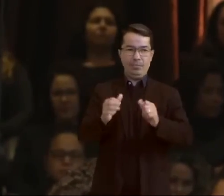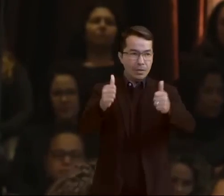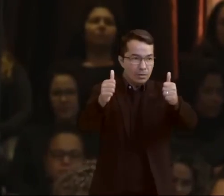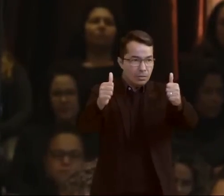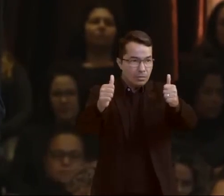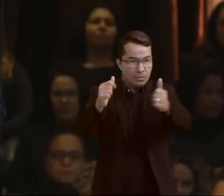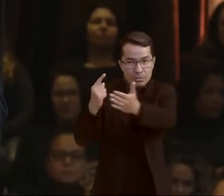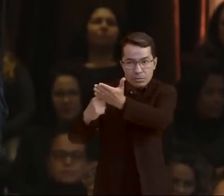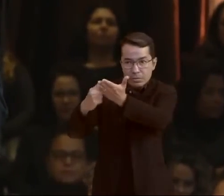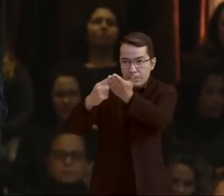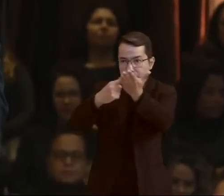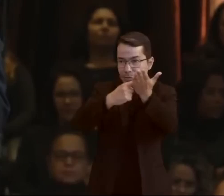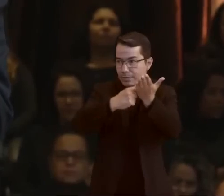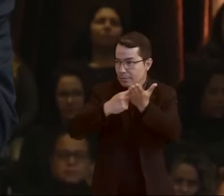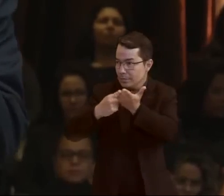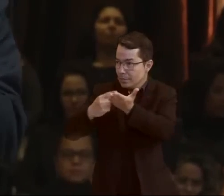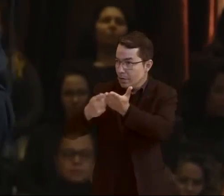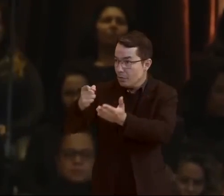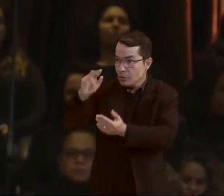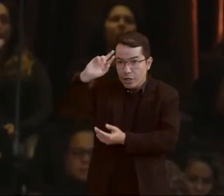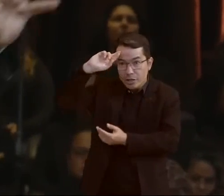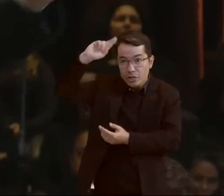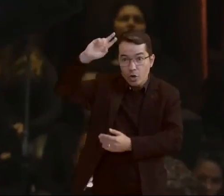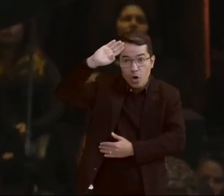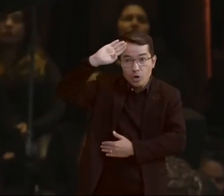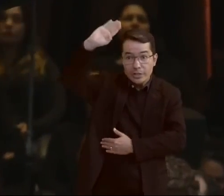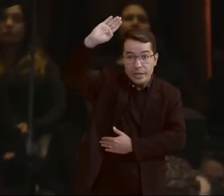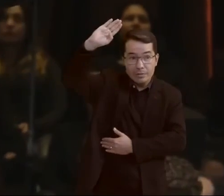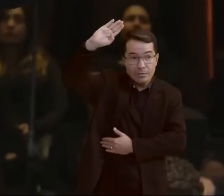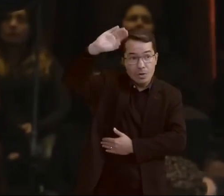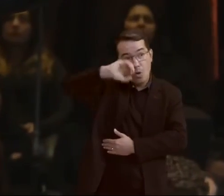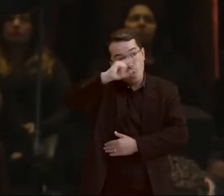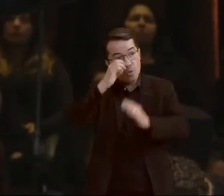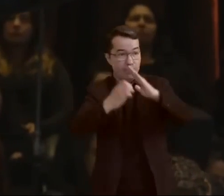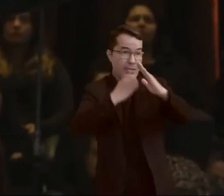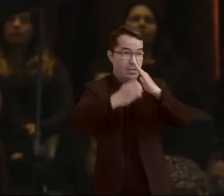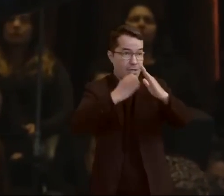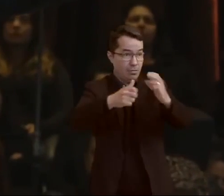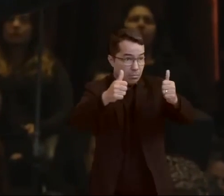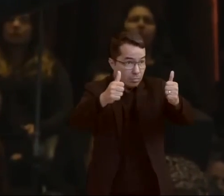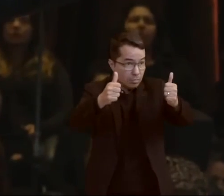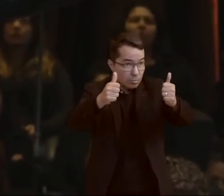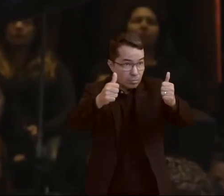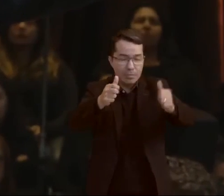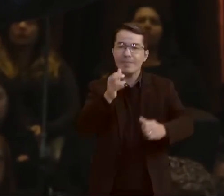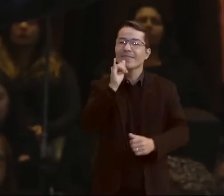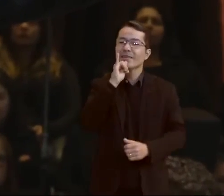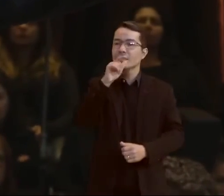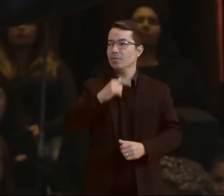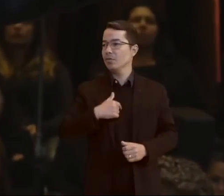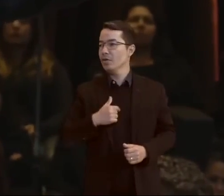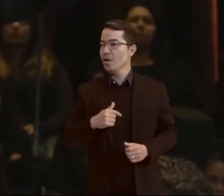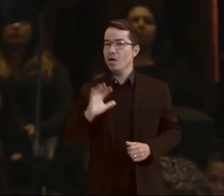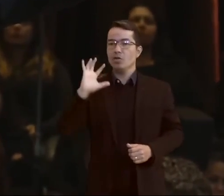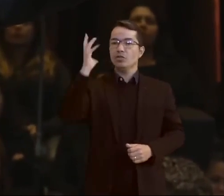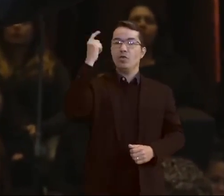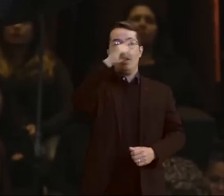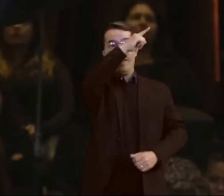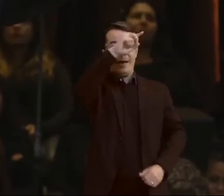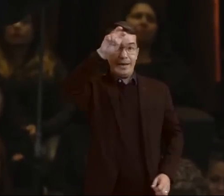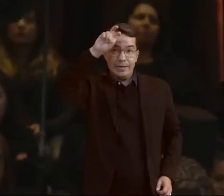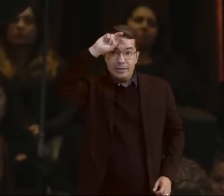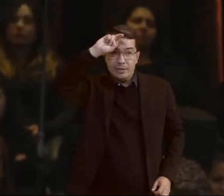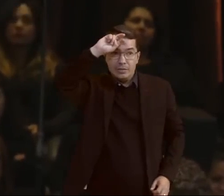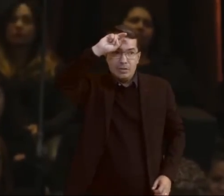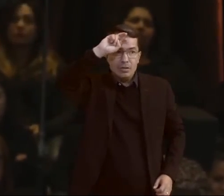tá combinado? Tá? E aí então, Deus vai tirar o povo de Israel lá do Egito, vai